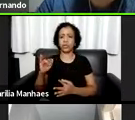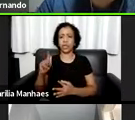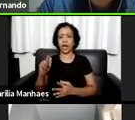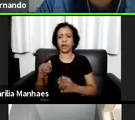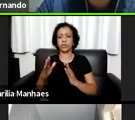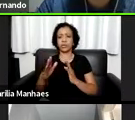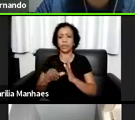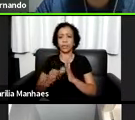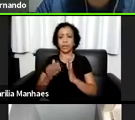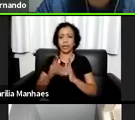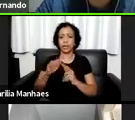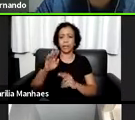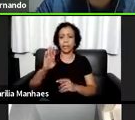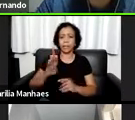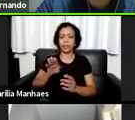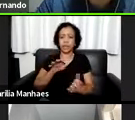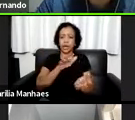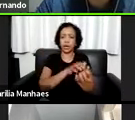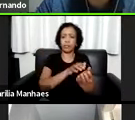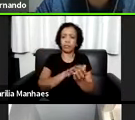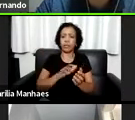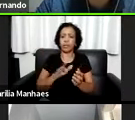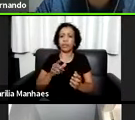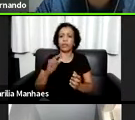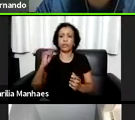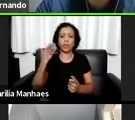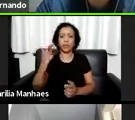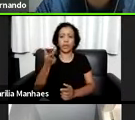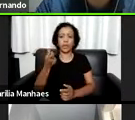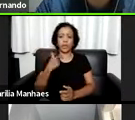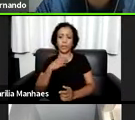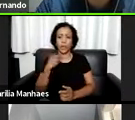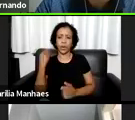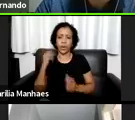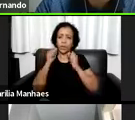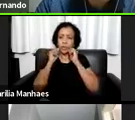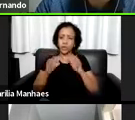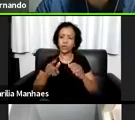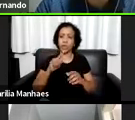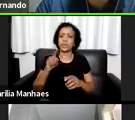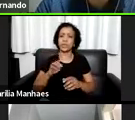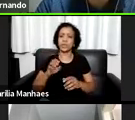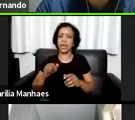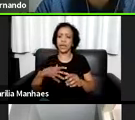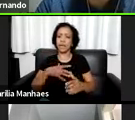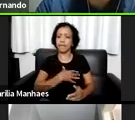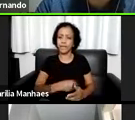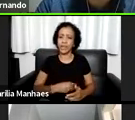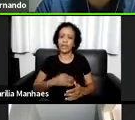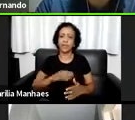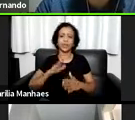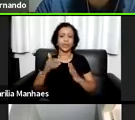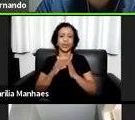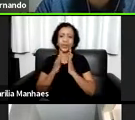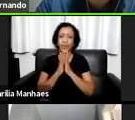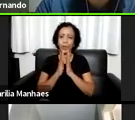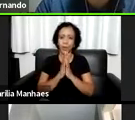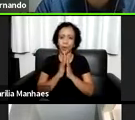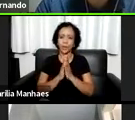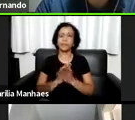Capunga, que faleceu no último dia 26, pela sua esposa Zélia, filhos, Felipe e Natália, a Zélia, esposa do